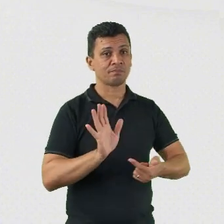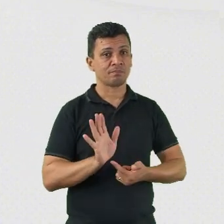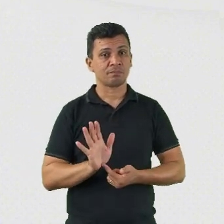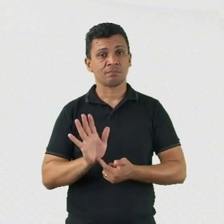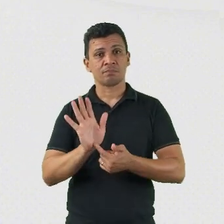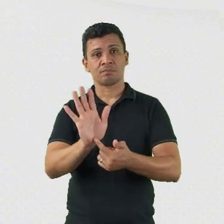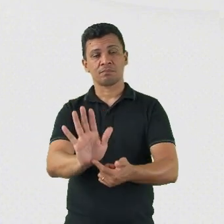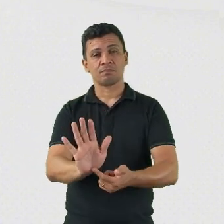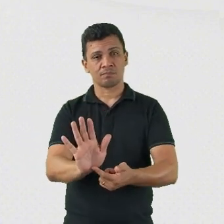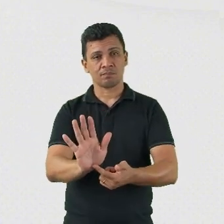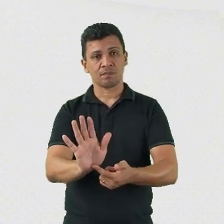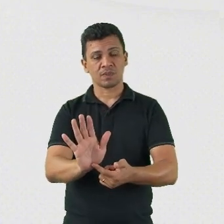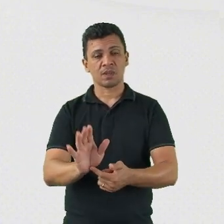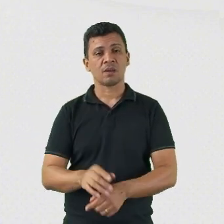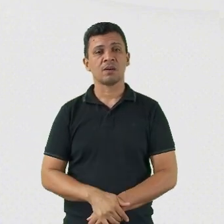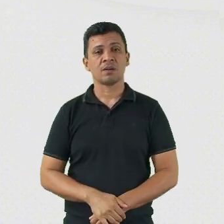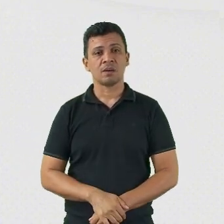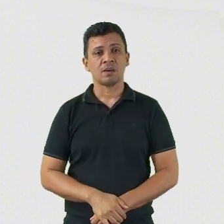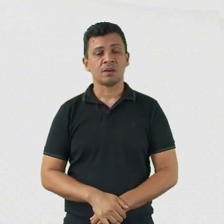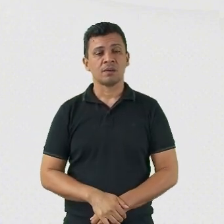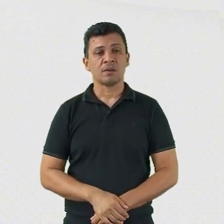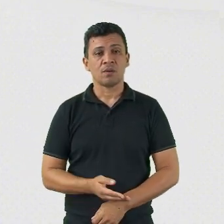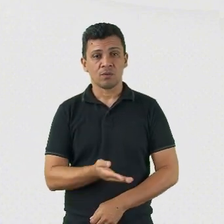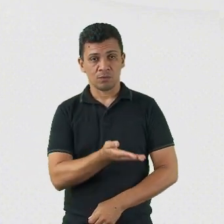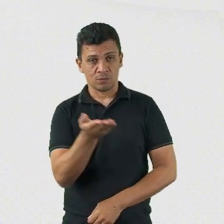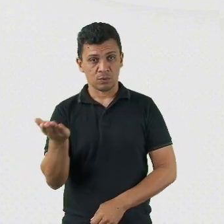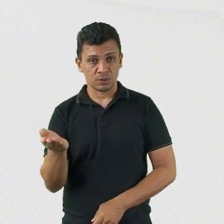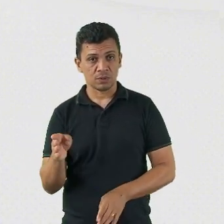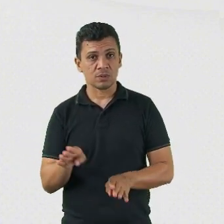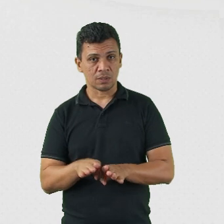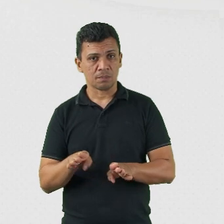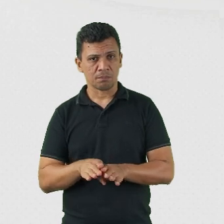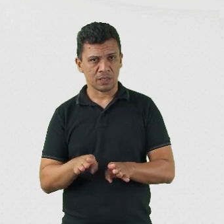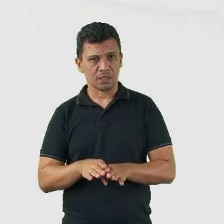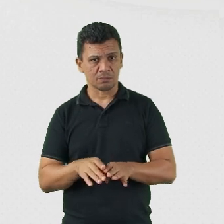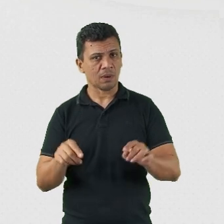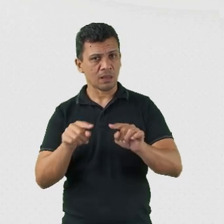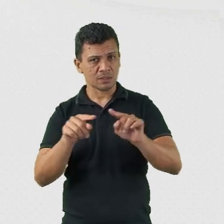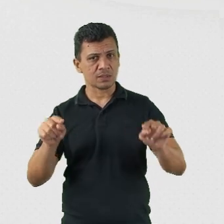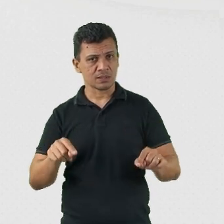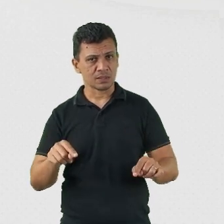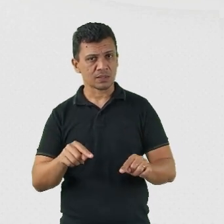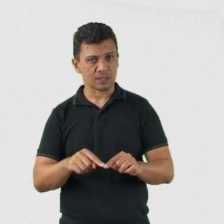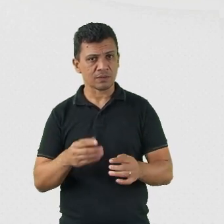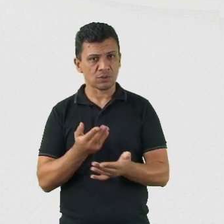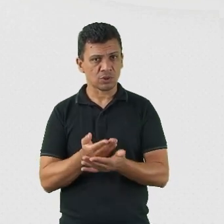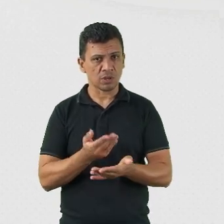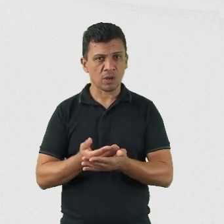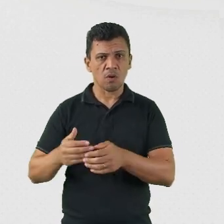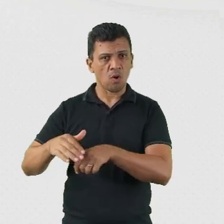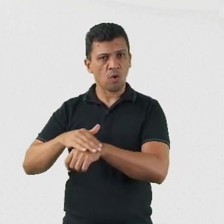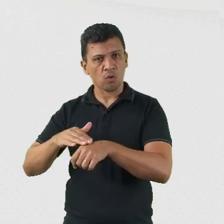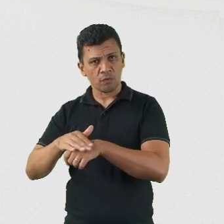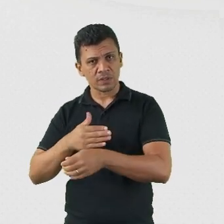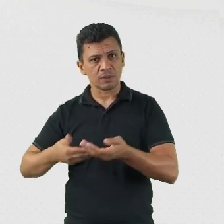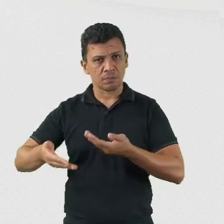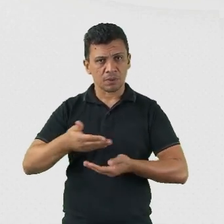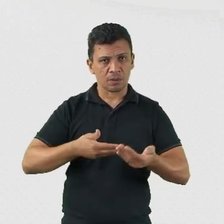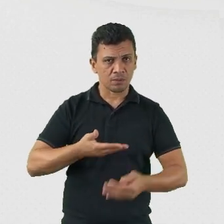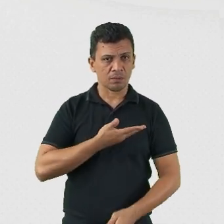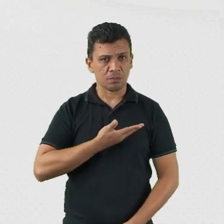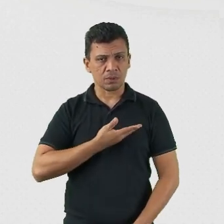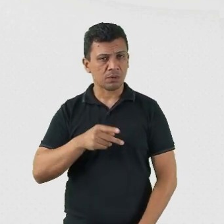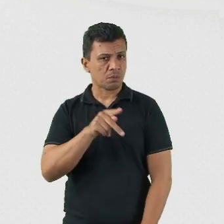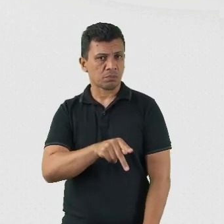para você, para que você possa também discutir em sala de aula, conversar com seus colegas, com o seu